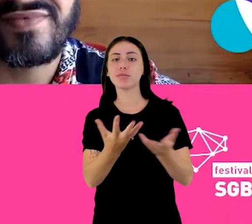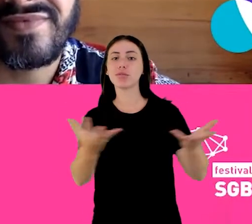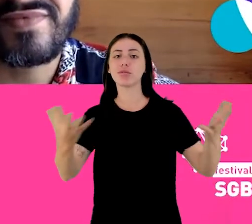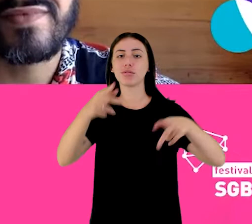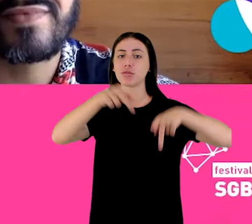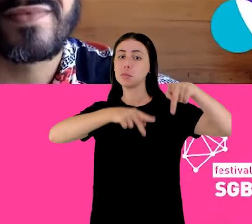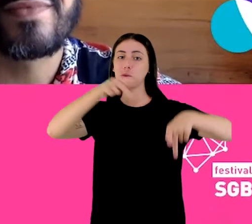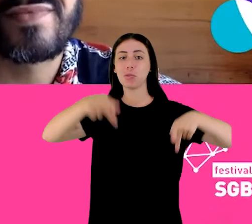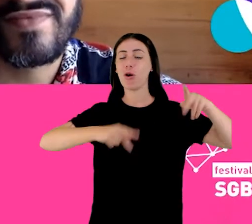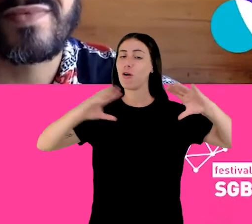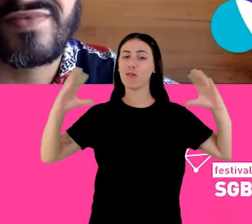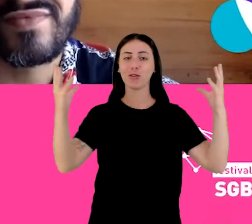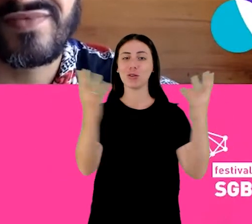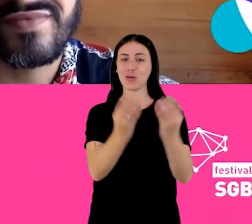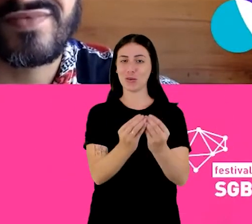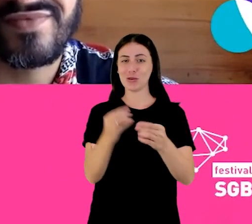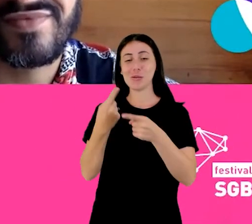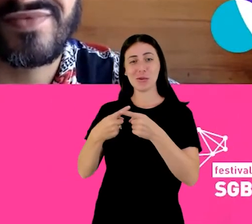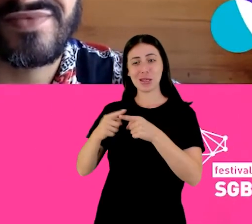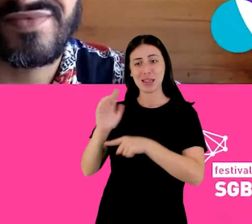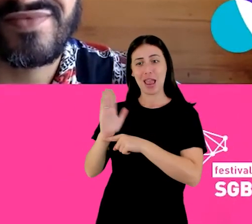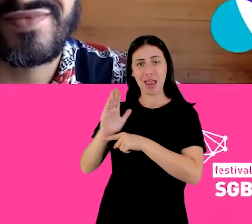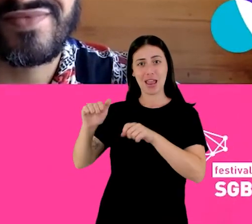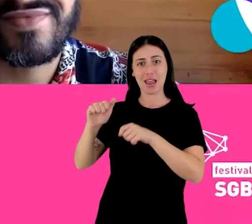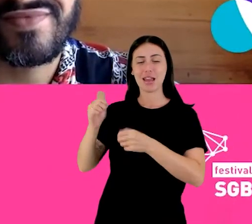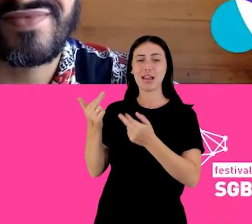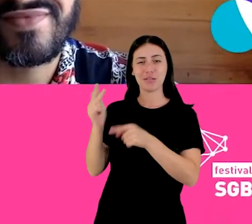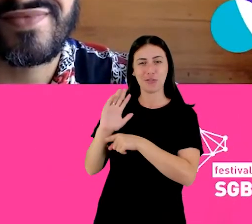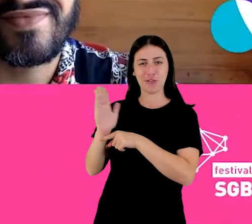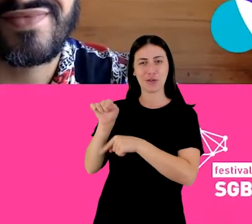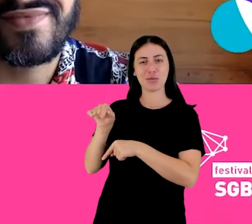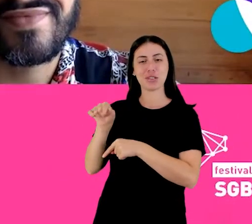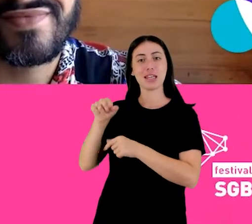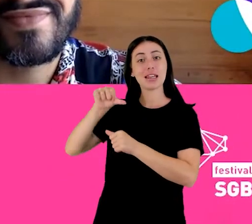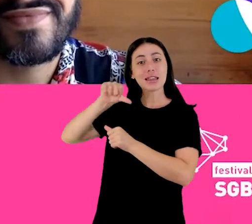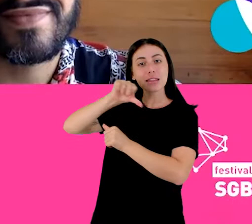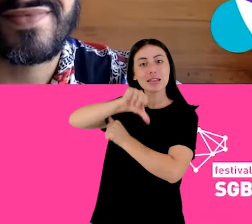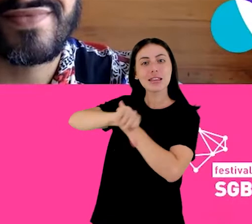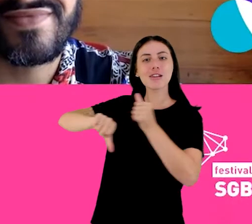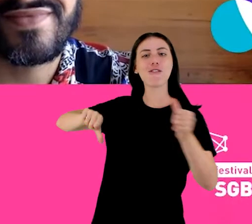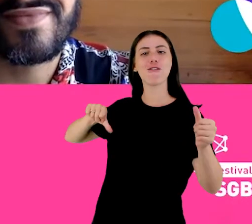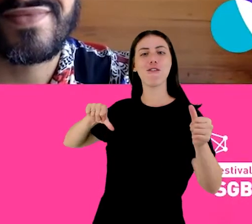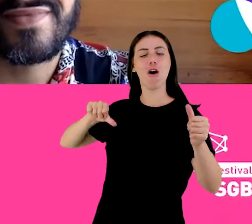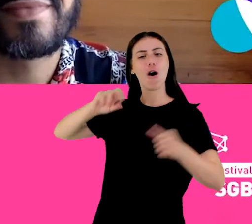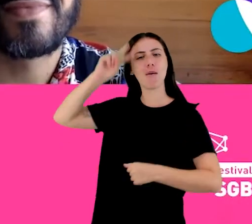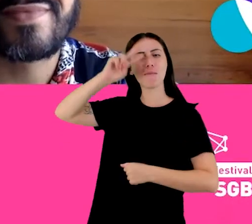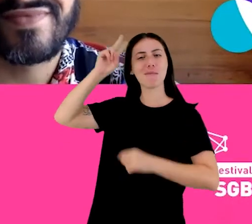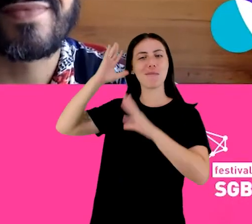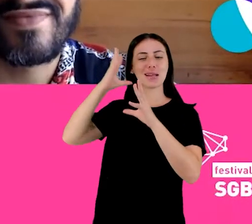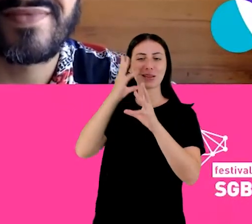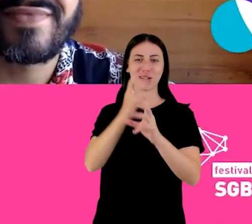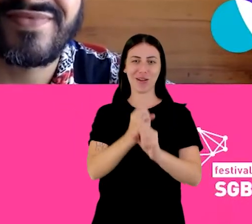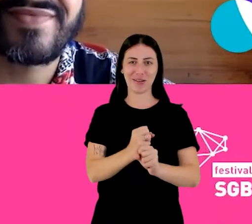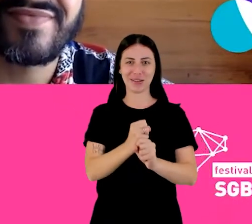chegar, que o cinema consiga chegar. Porque, na verdade, a gente está falando o seguinte, o cinema ele transforma a partir das histórias, né?